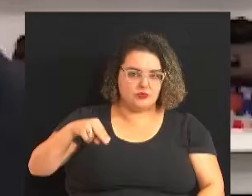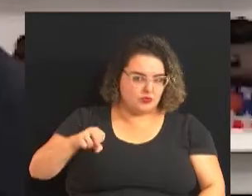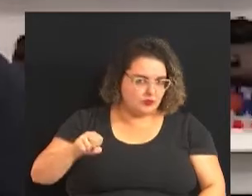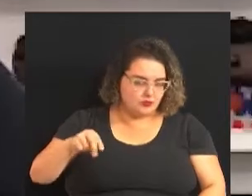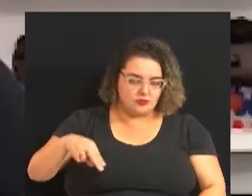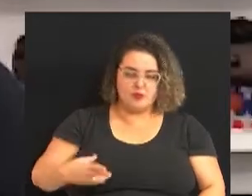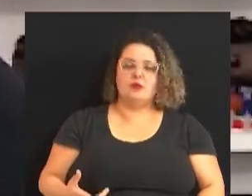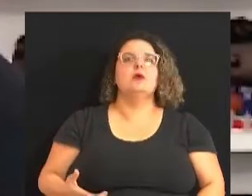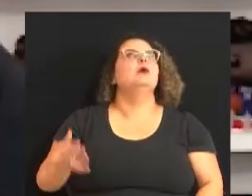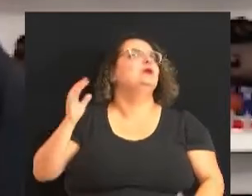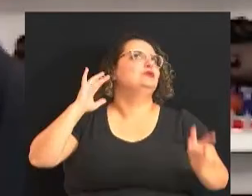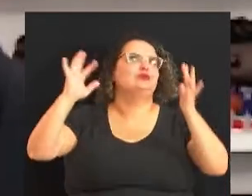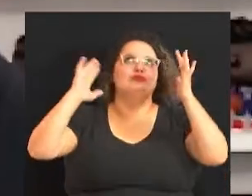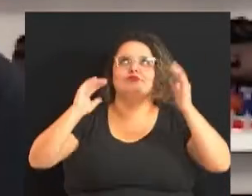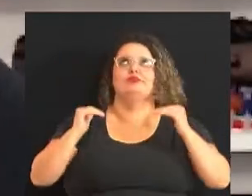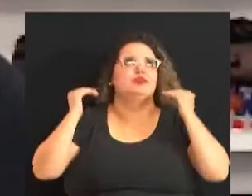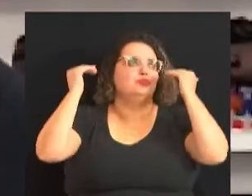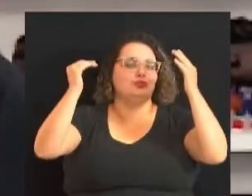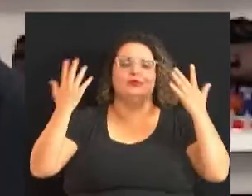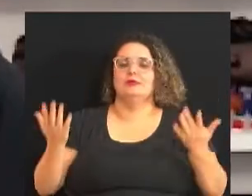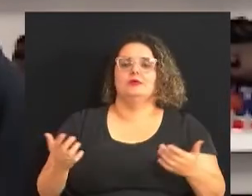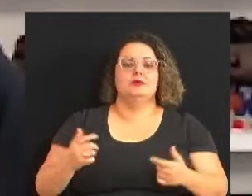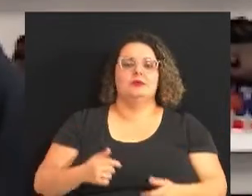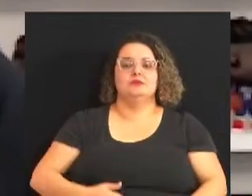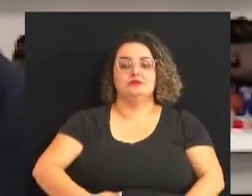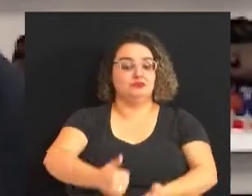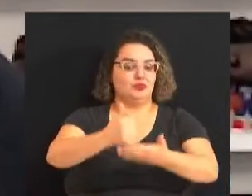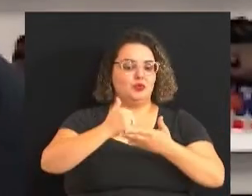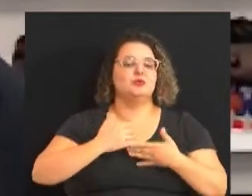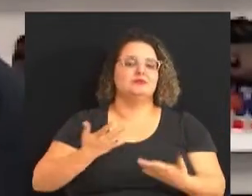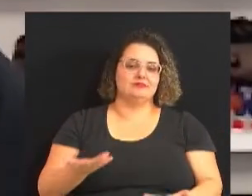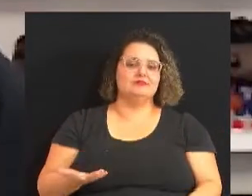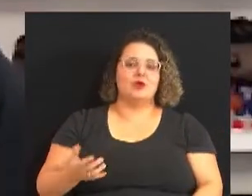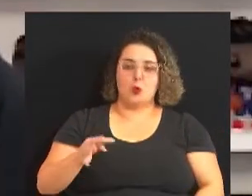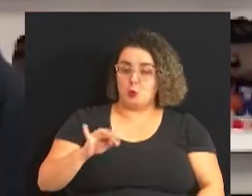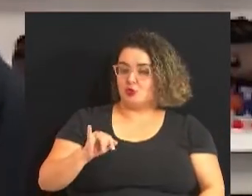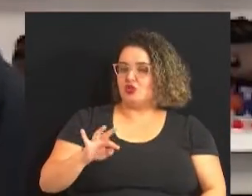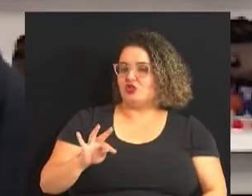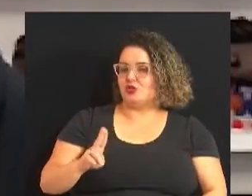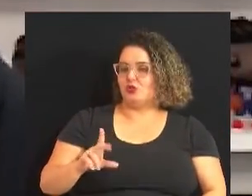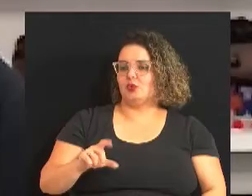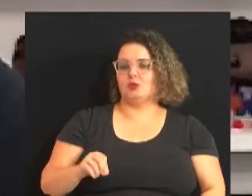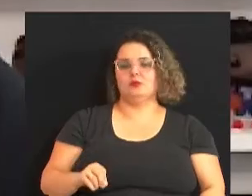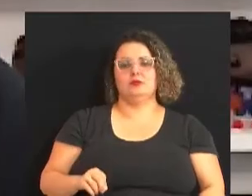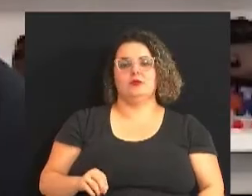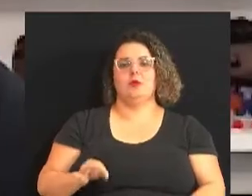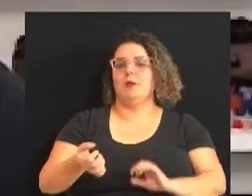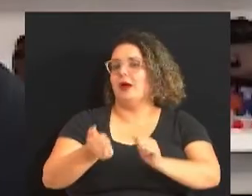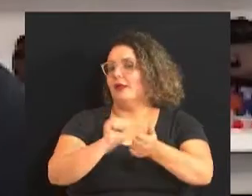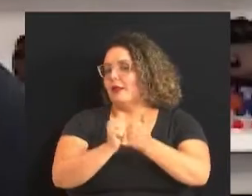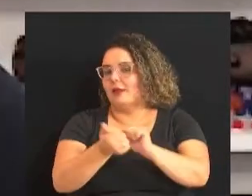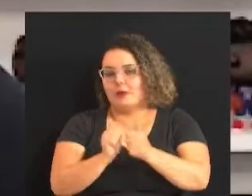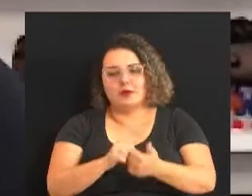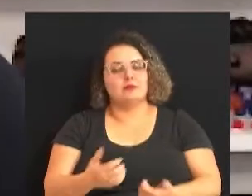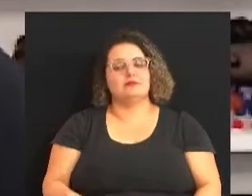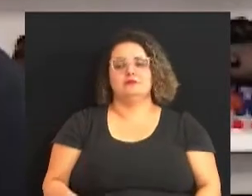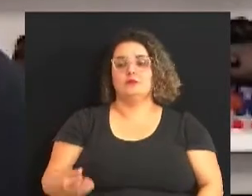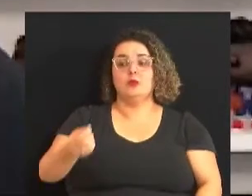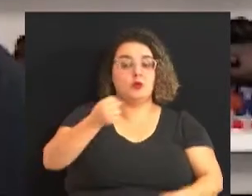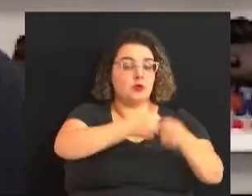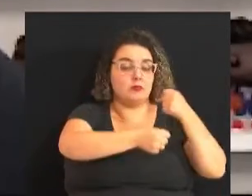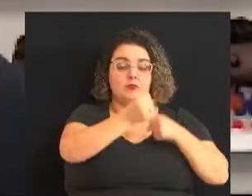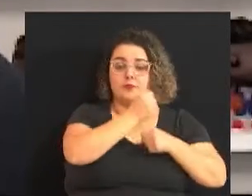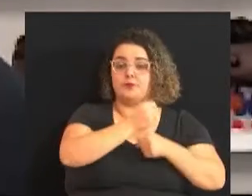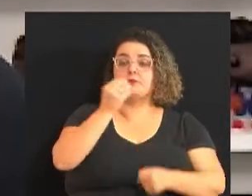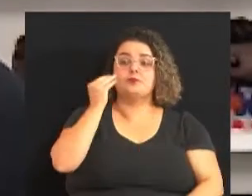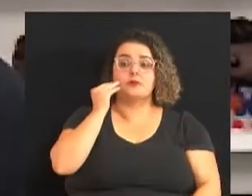título. E eu acho que foi um ajuste o ano passado, foi uma tentativa de algo. Tem a